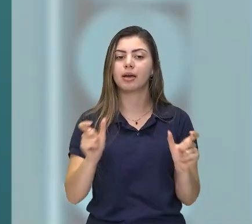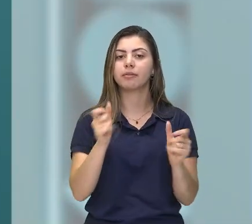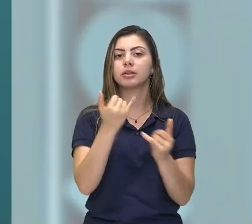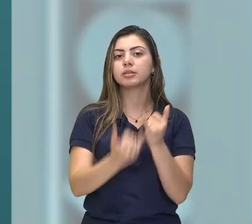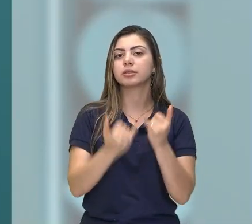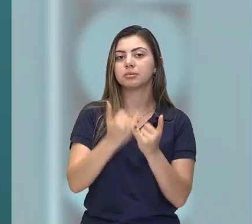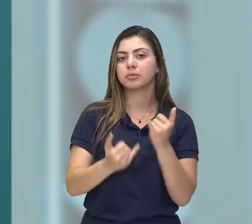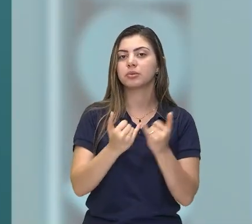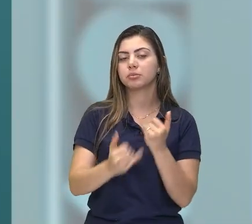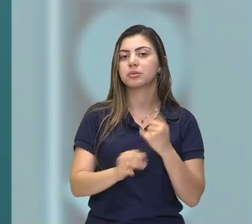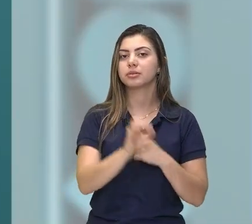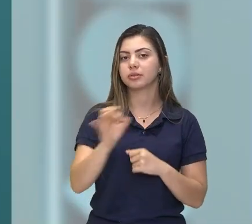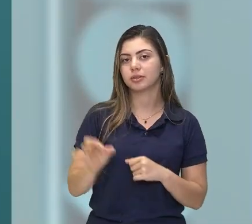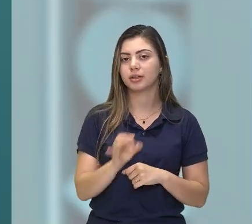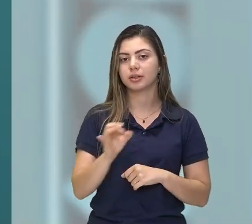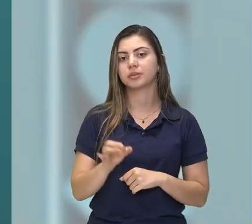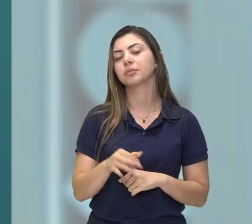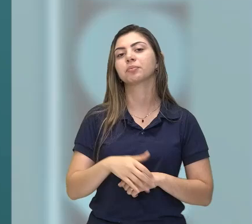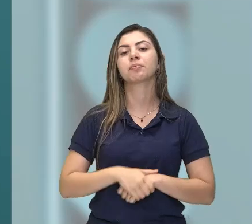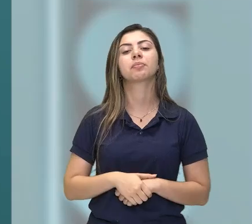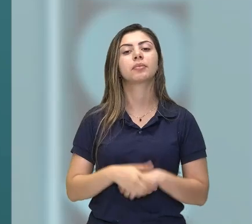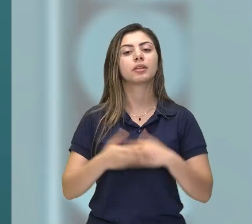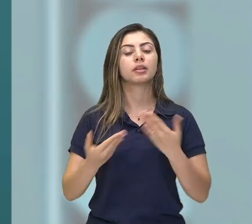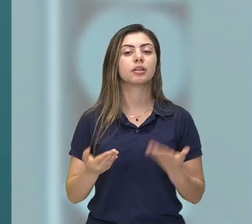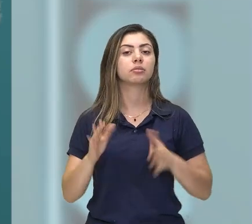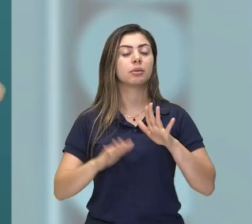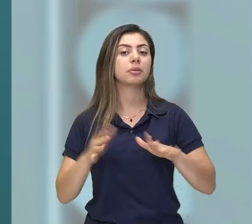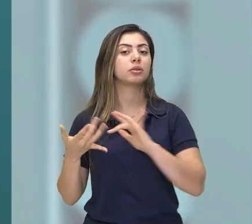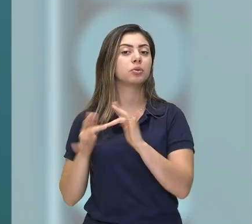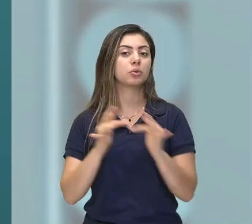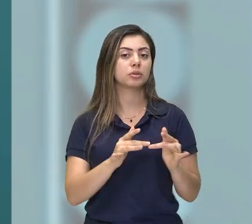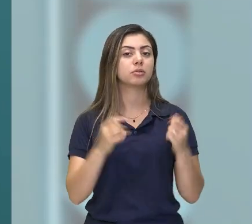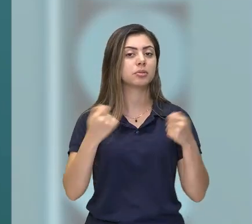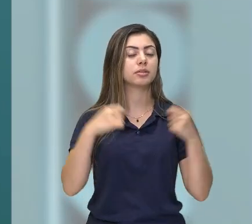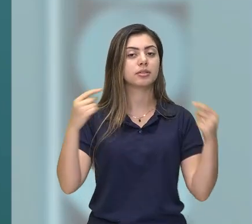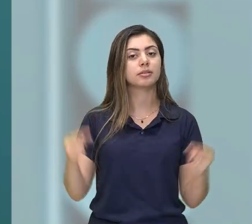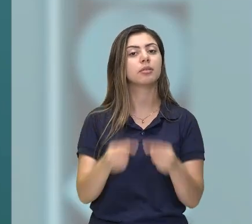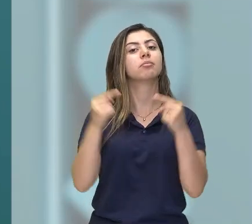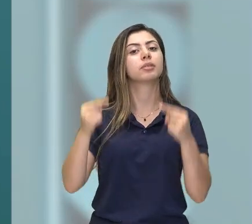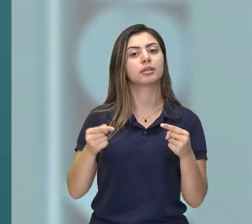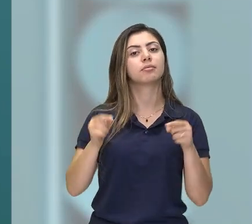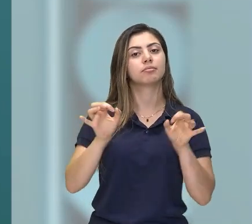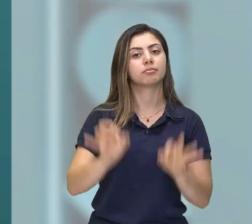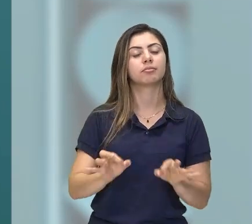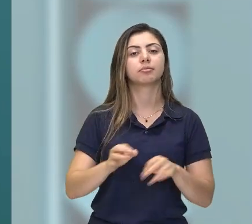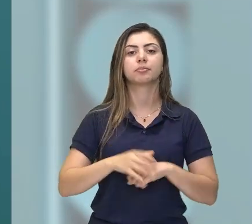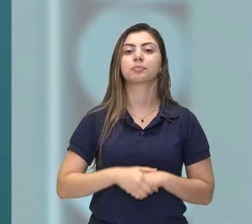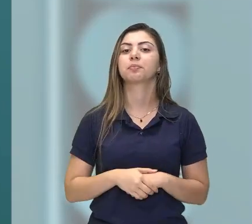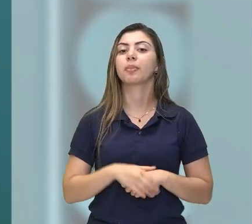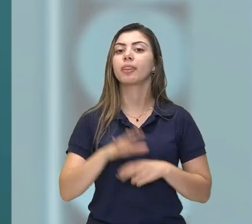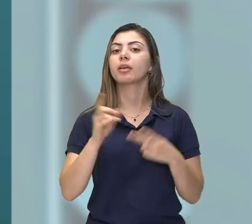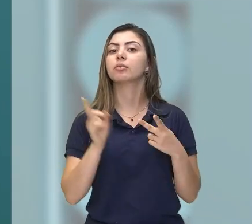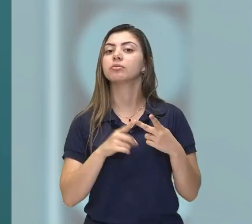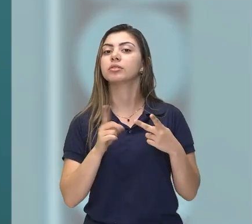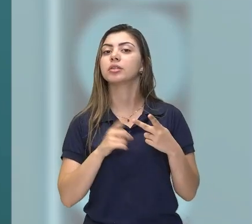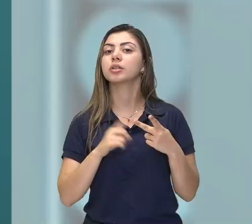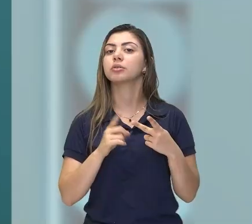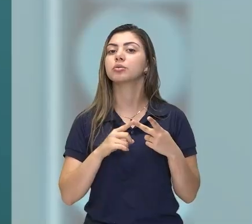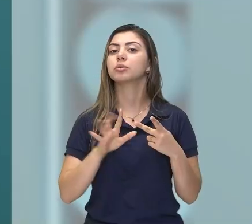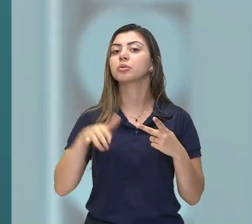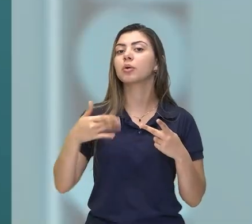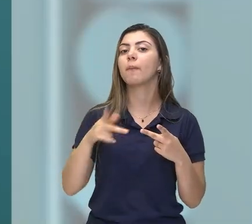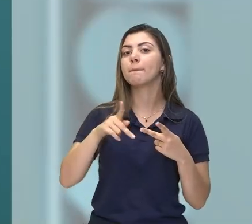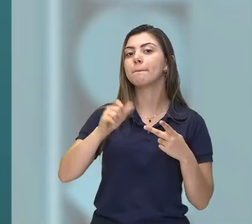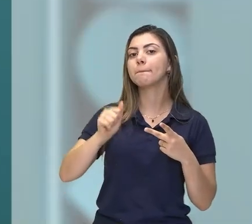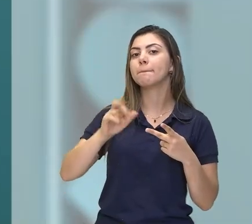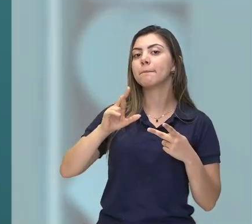vou utilizar os sinônimos para isso, e dependendo do contexto, eu tenho que fazer o uso adequado dos sinônimos. E depois nós vimos a ideia de